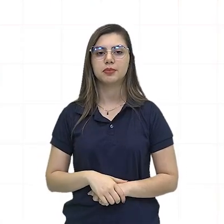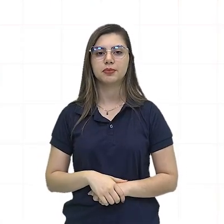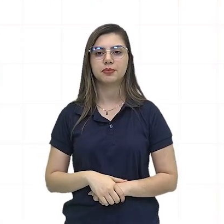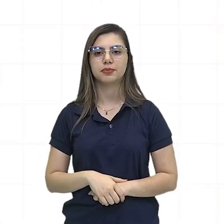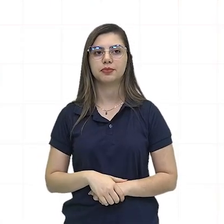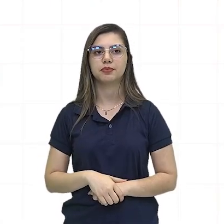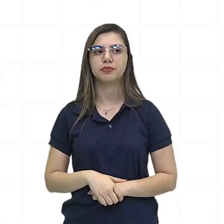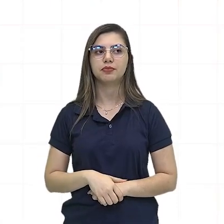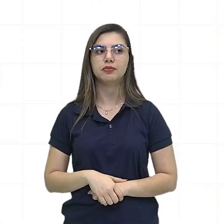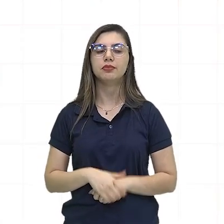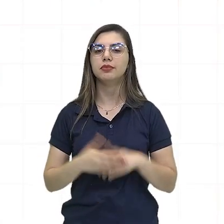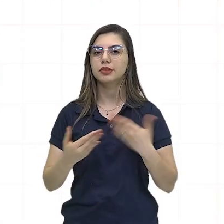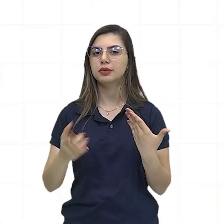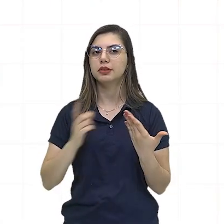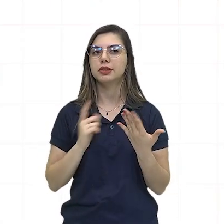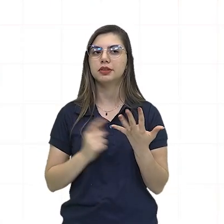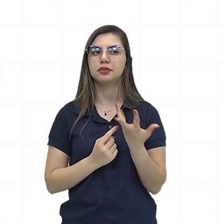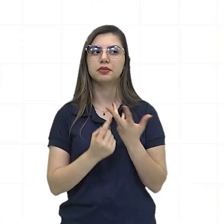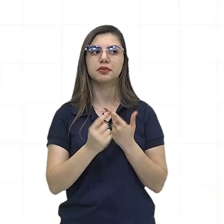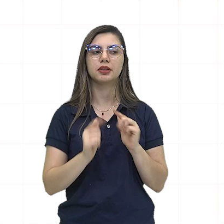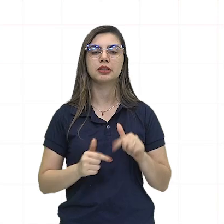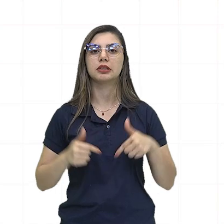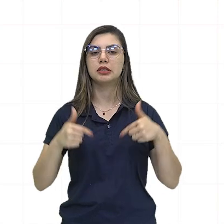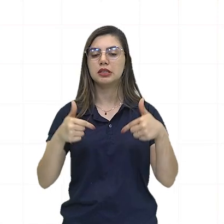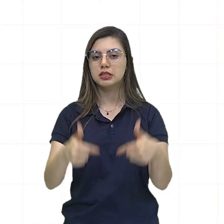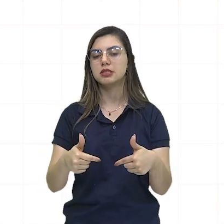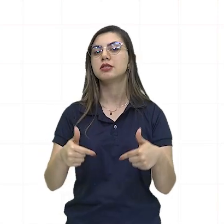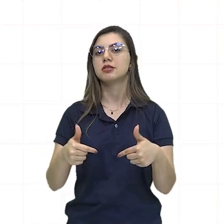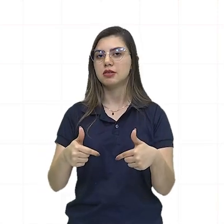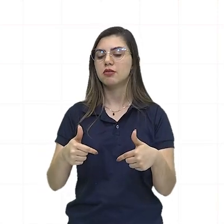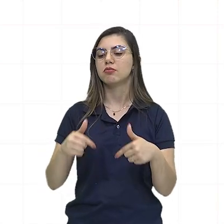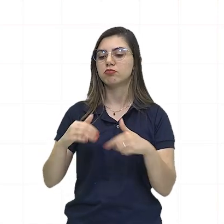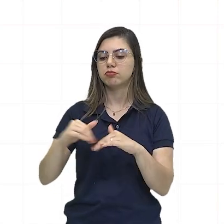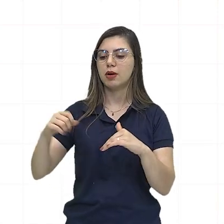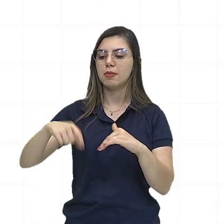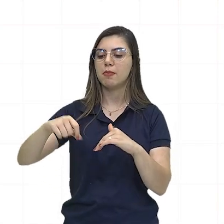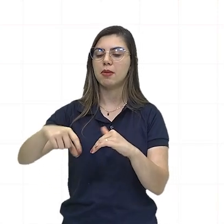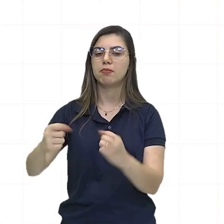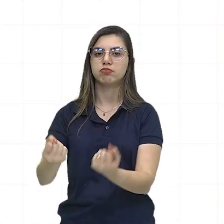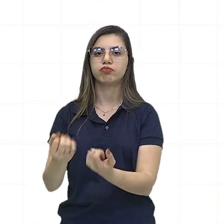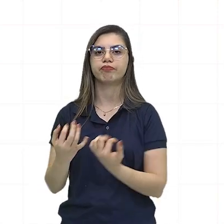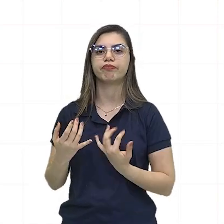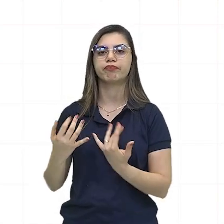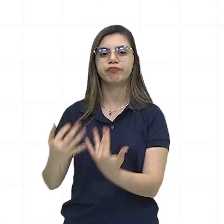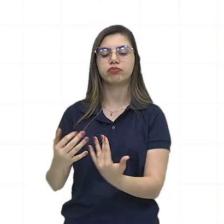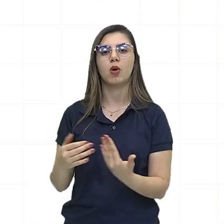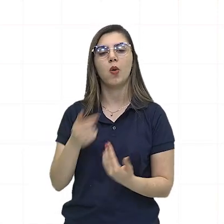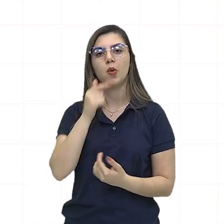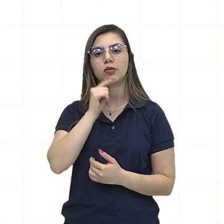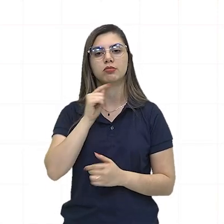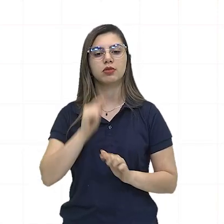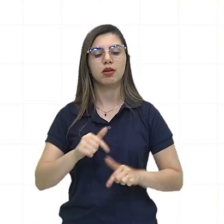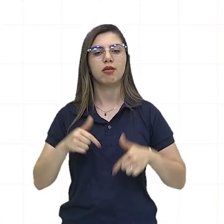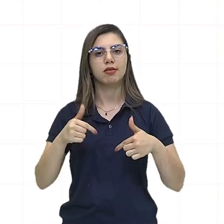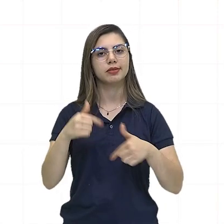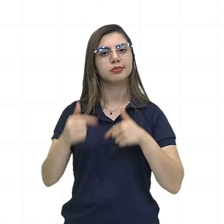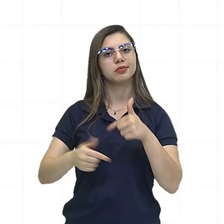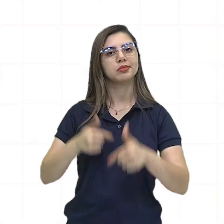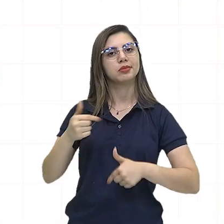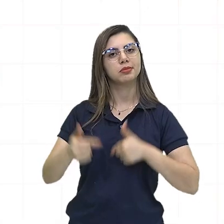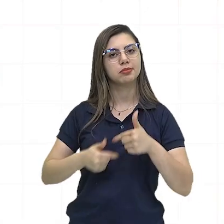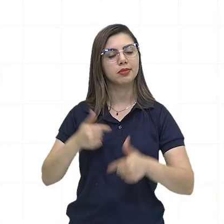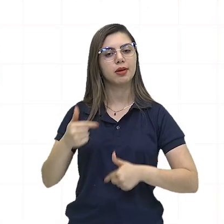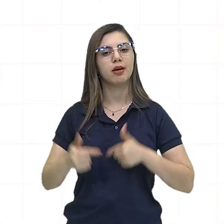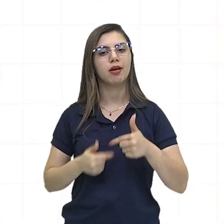através dessas práticas agrícolas sustentáveis, os produtores eles desenvolvem as suas atividades